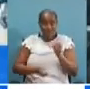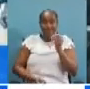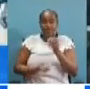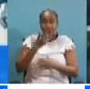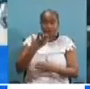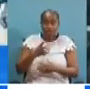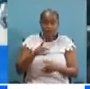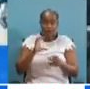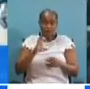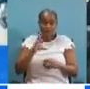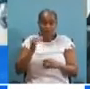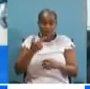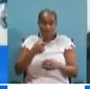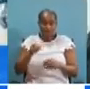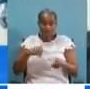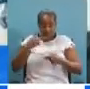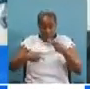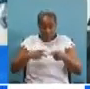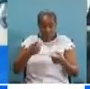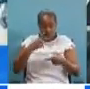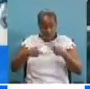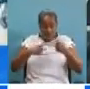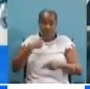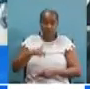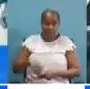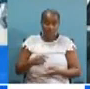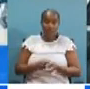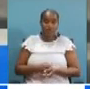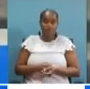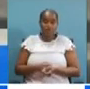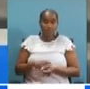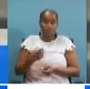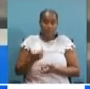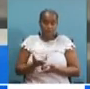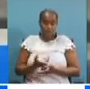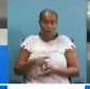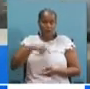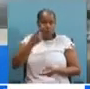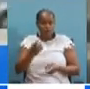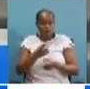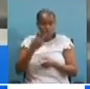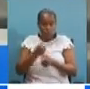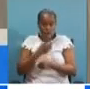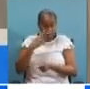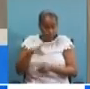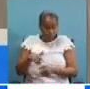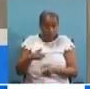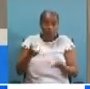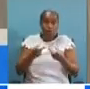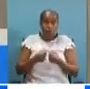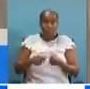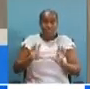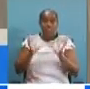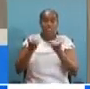cria critérios de avaliação, reavaliação, abates e amortizações dos bens do Estado. Outra constatação é que a conta geral